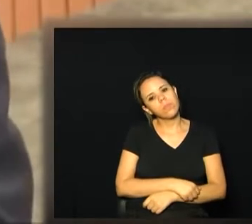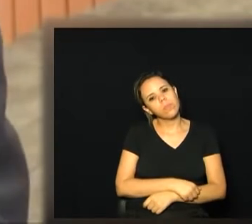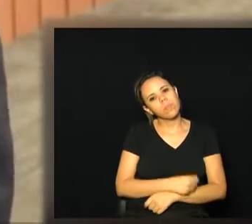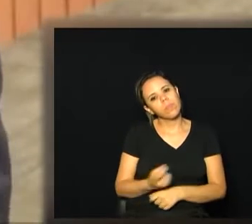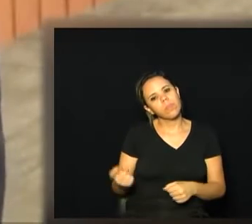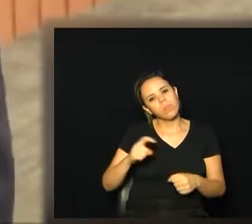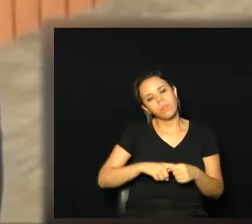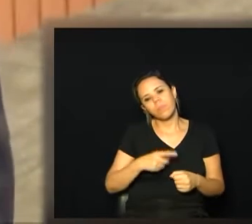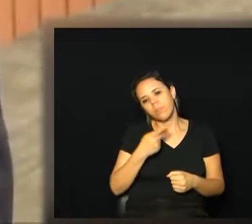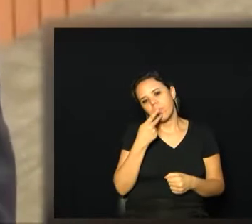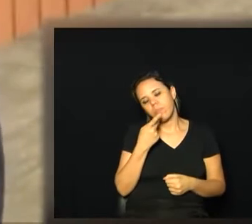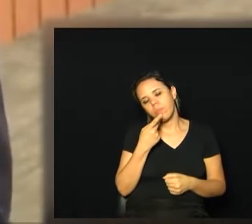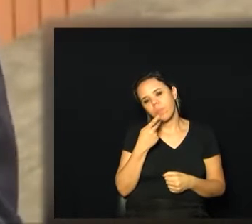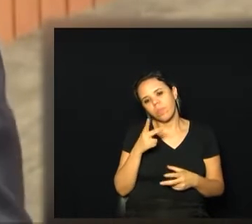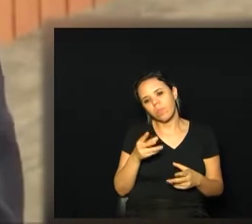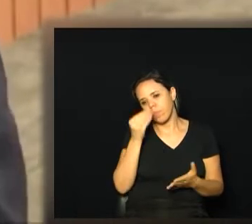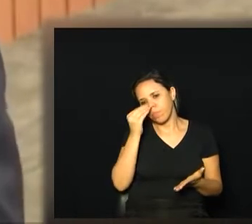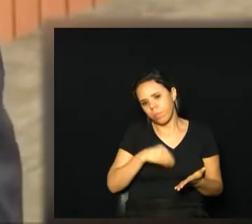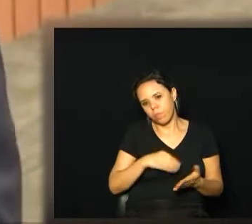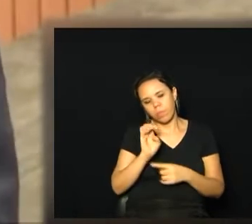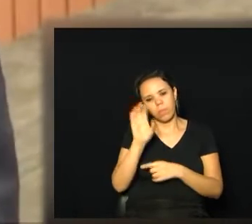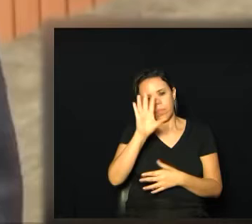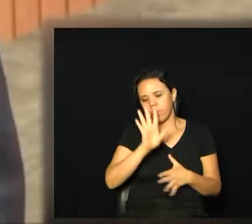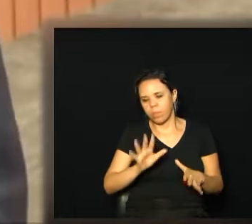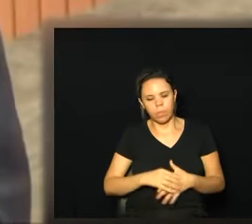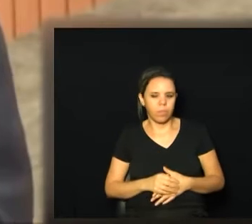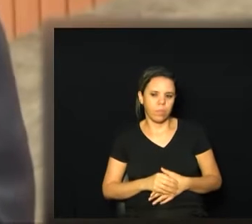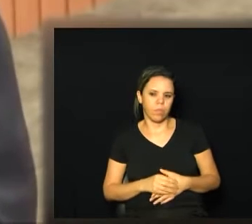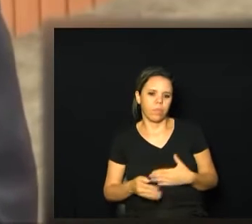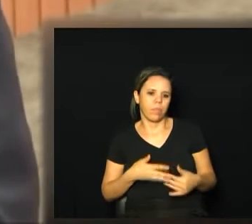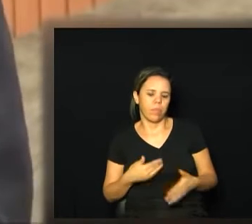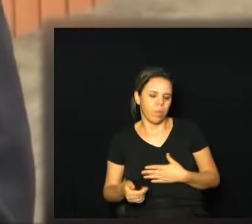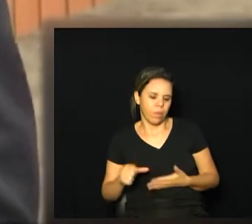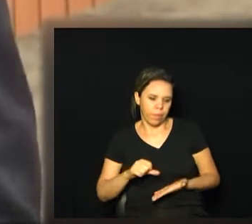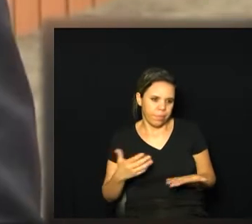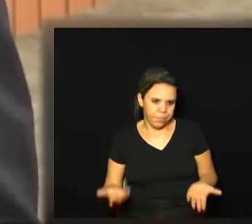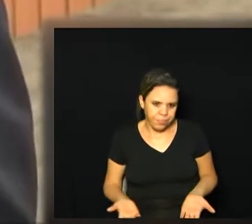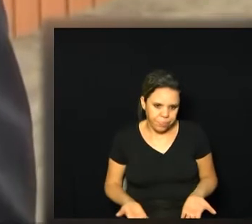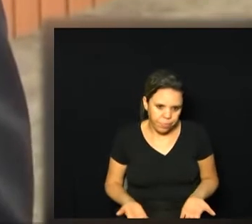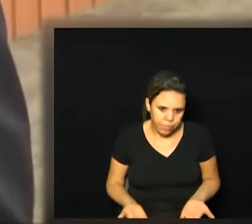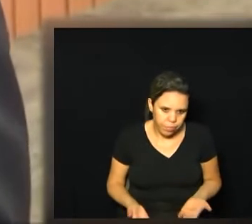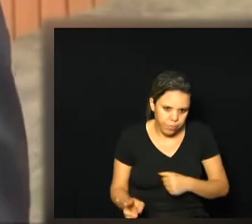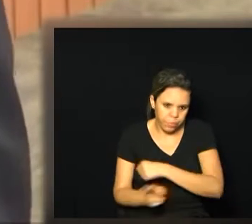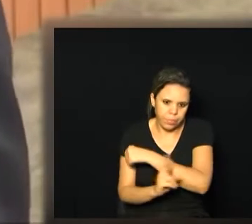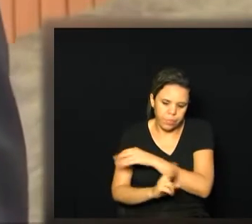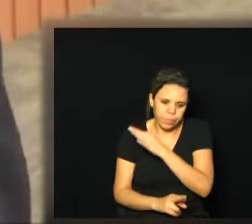volto a repetir, sem demérito a nenhum estado, sem demérito a qualquer outra região, mas as nossas